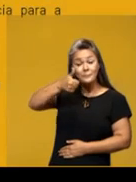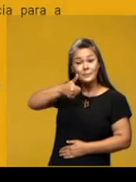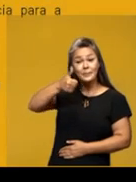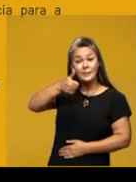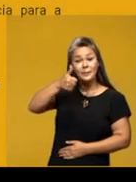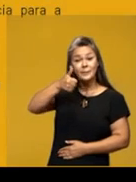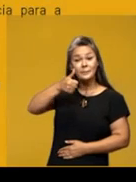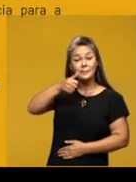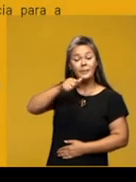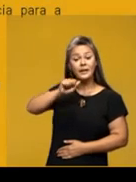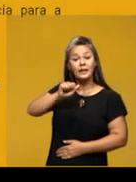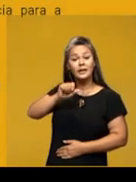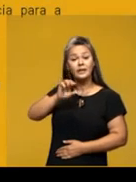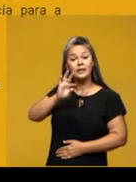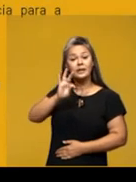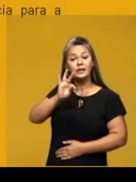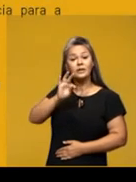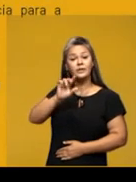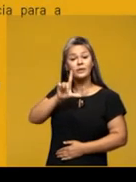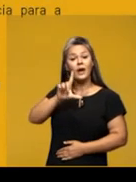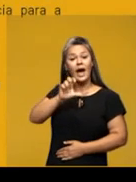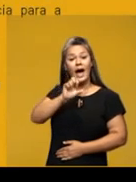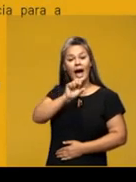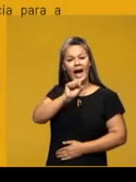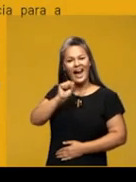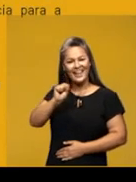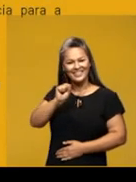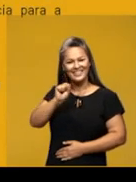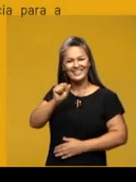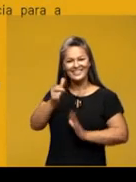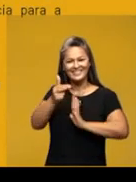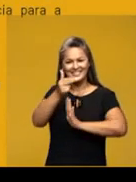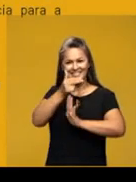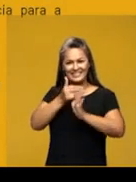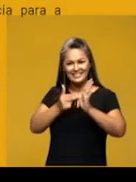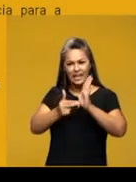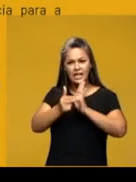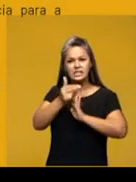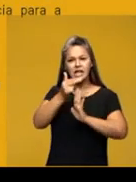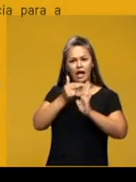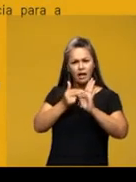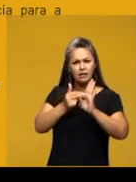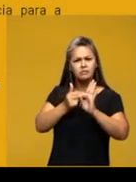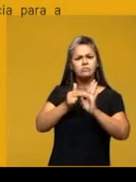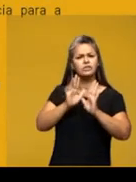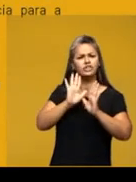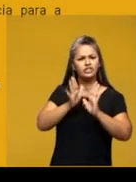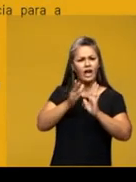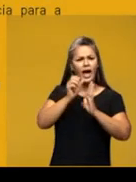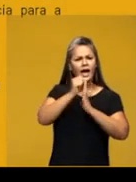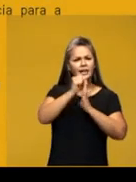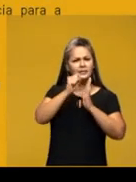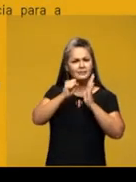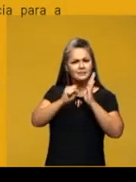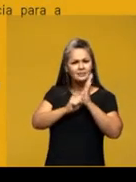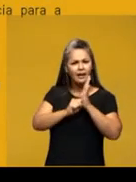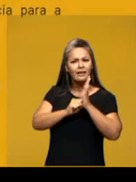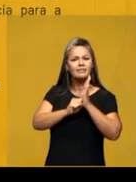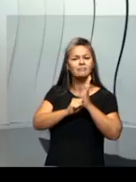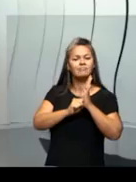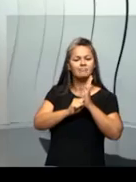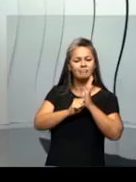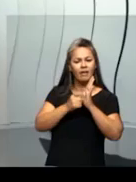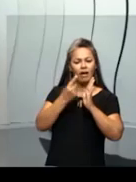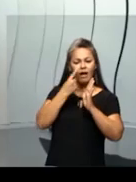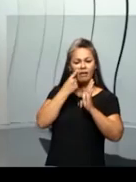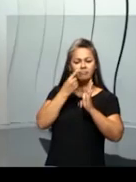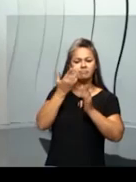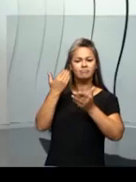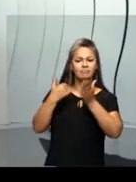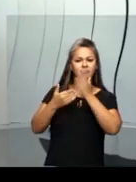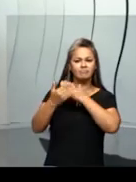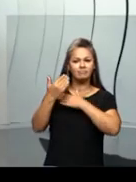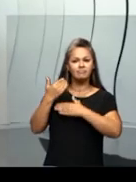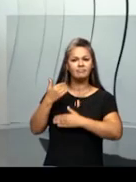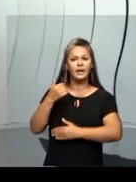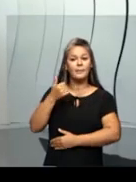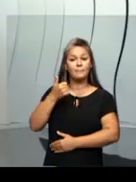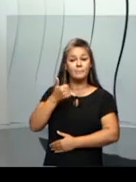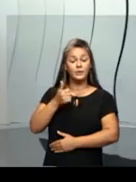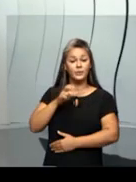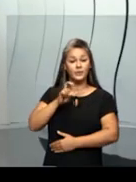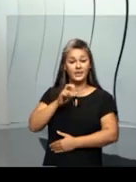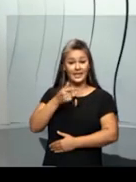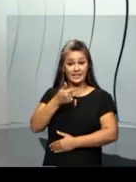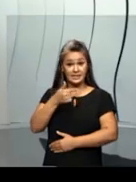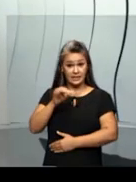torno de 1570, aí você já tem o primeiro atlas, né, como vocês têm hoje o atlas que vocês conhecem, muito